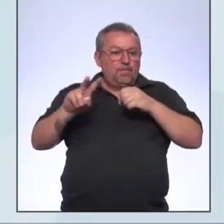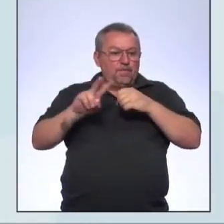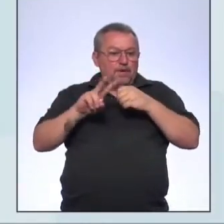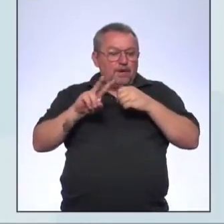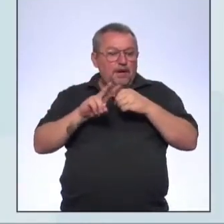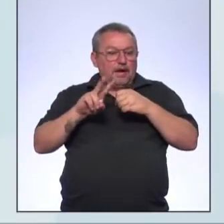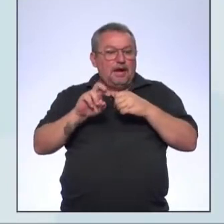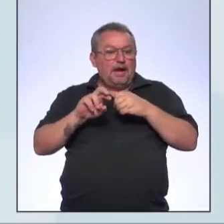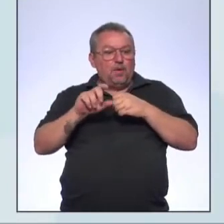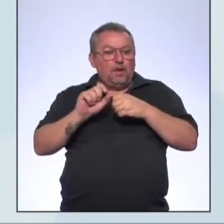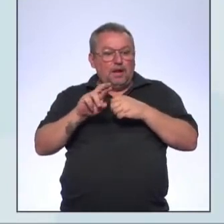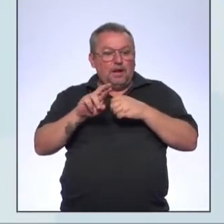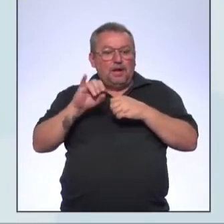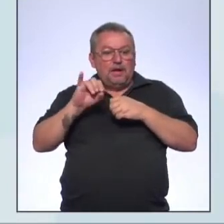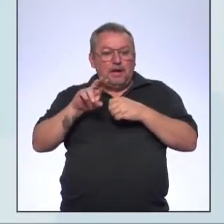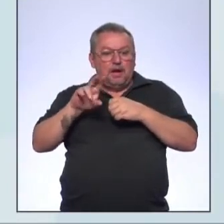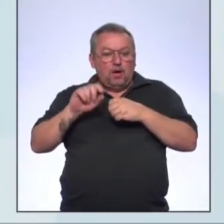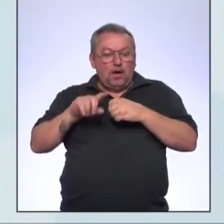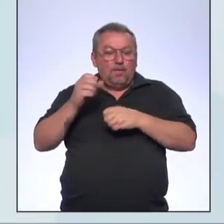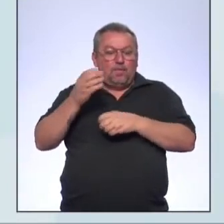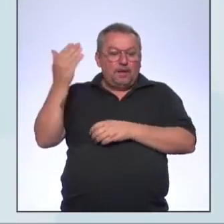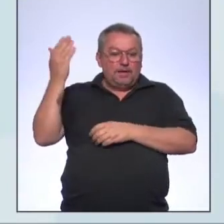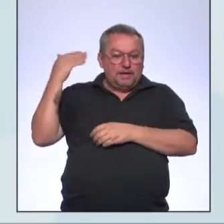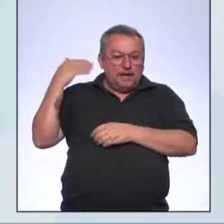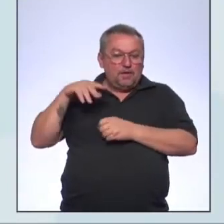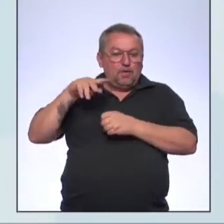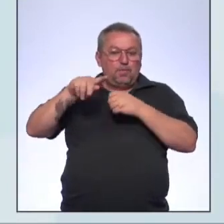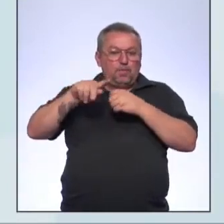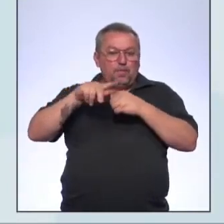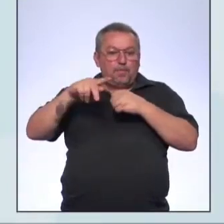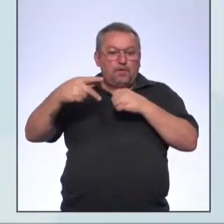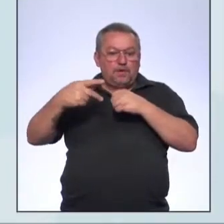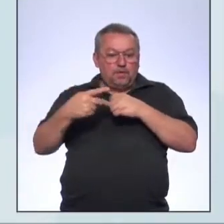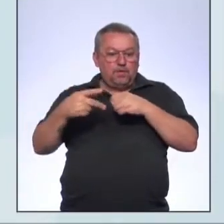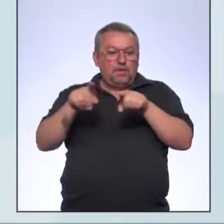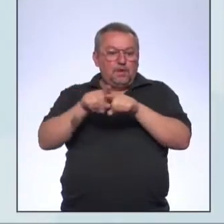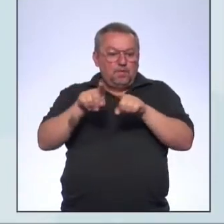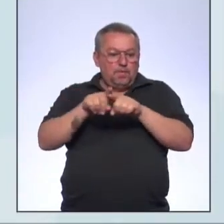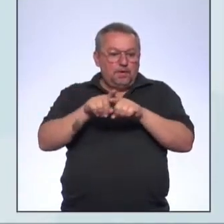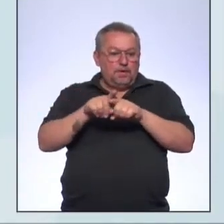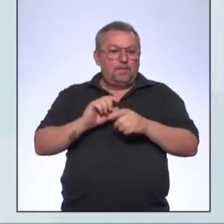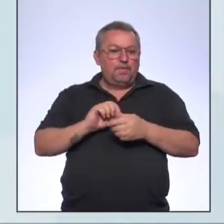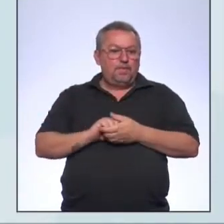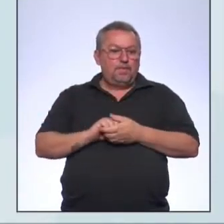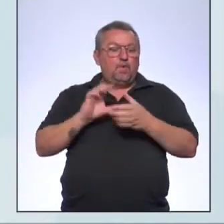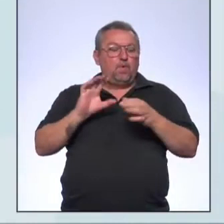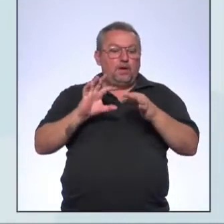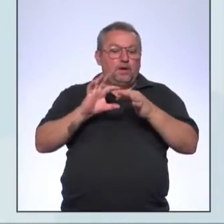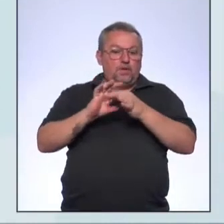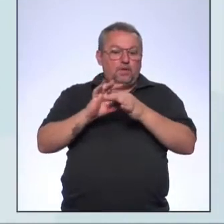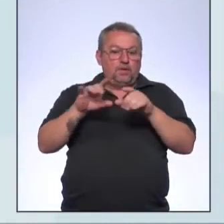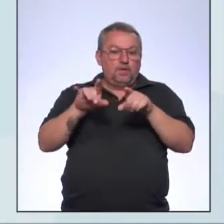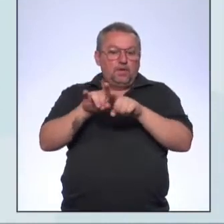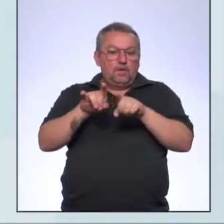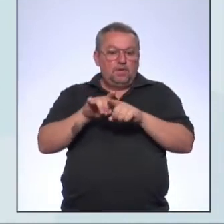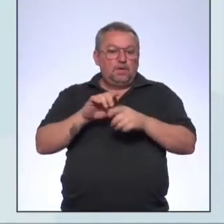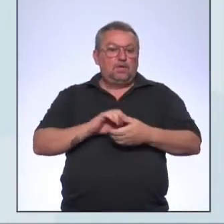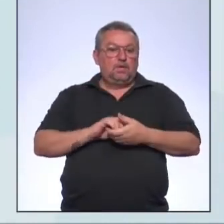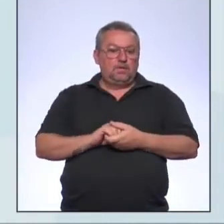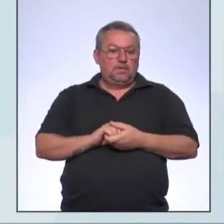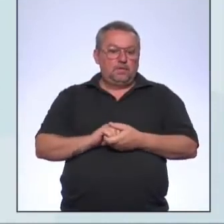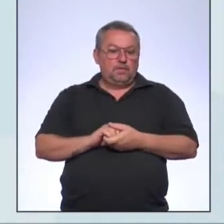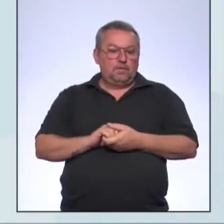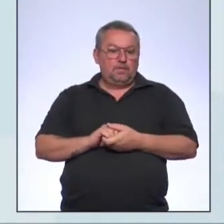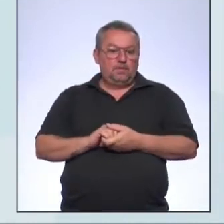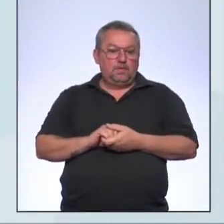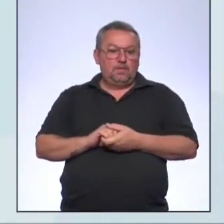regulares e irregulares, formas do passado, preposições de tempo, in, on, yet, conectores, and, but, because,